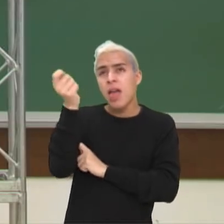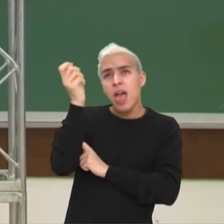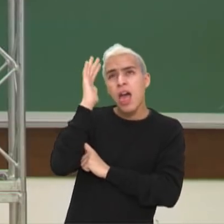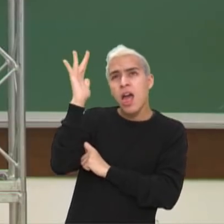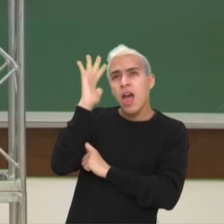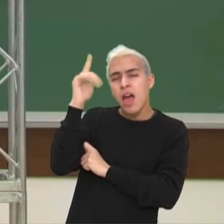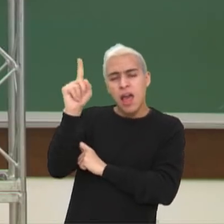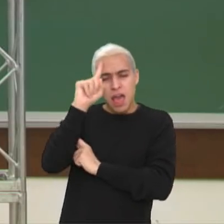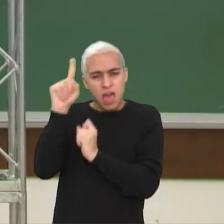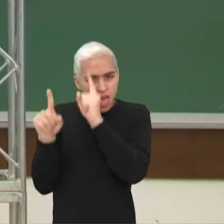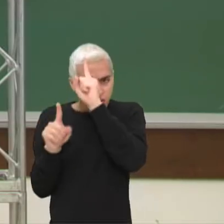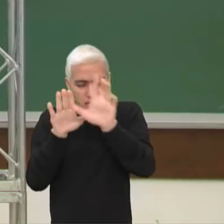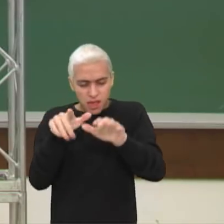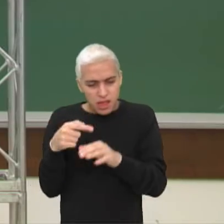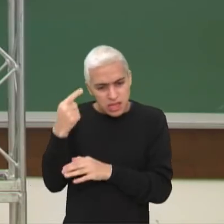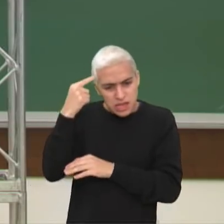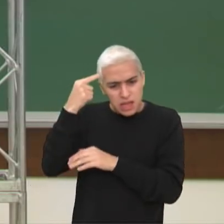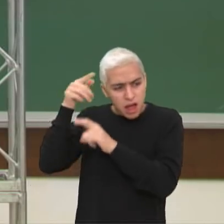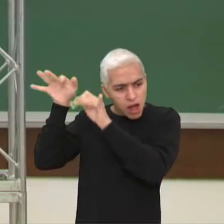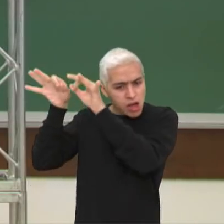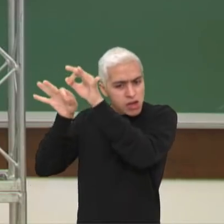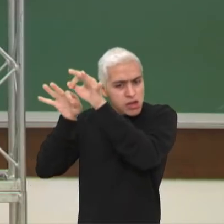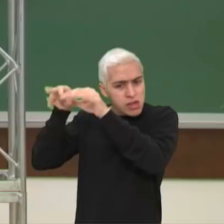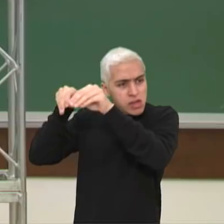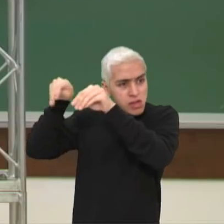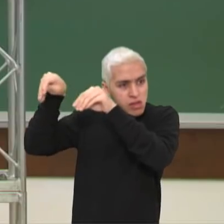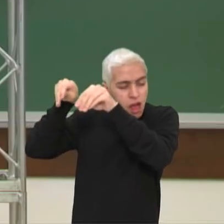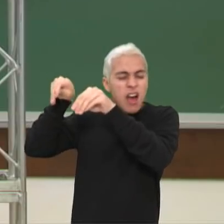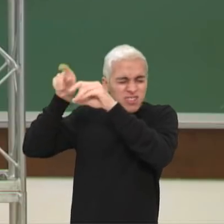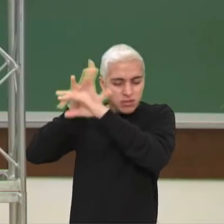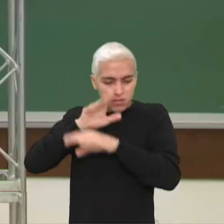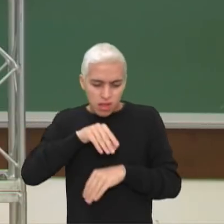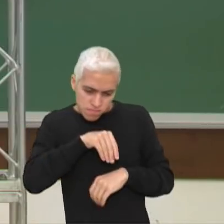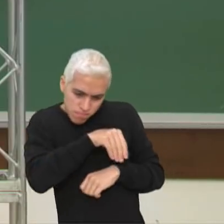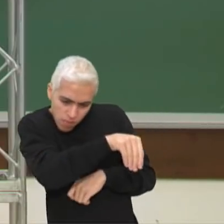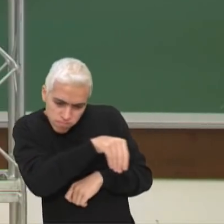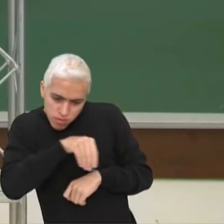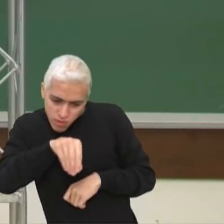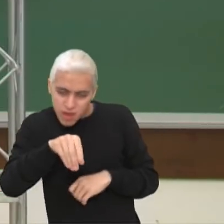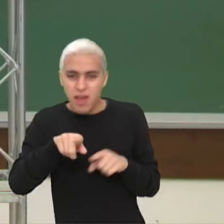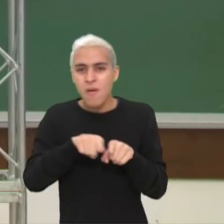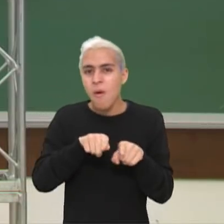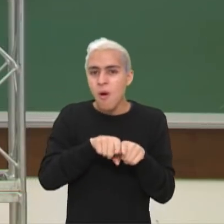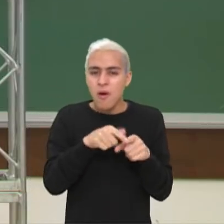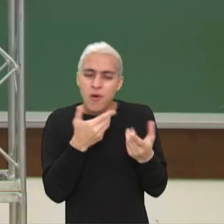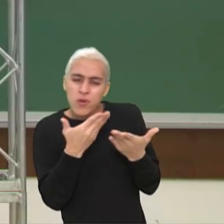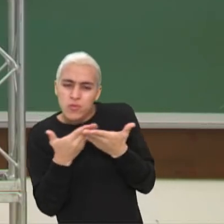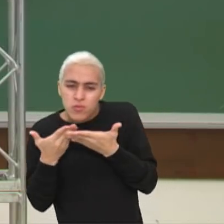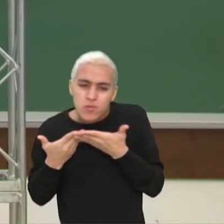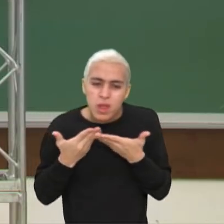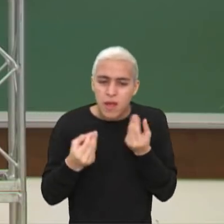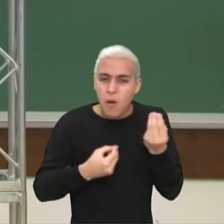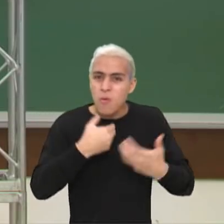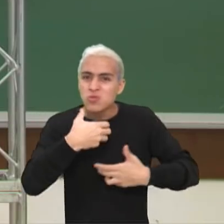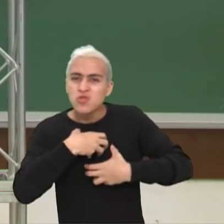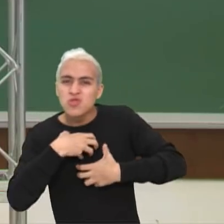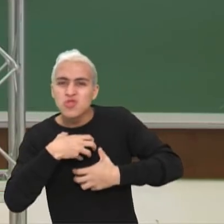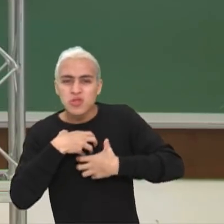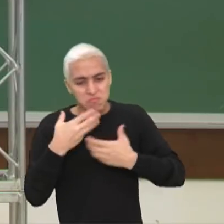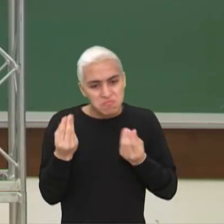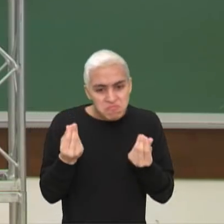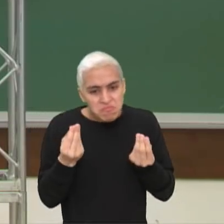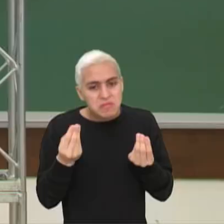uma jogada, eu vou entender o jogo, eu vou buscar a regra, eu vou estudar aquela forma de como jogar, eu vou